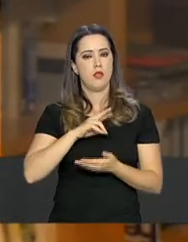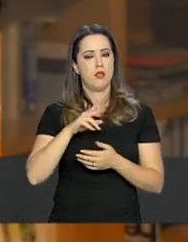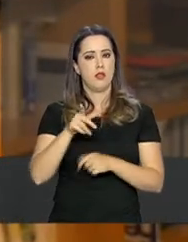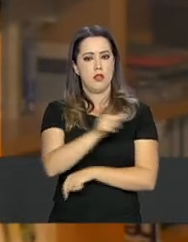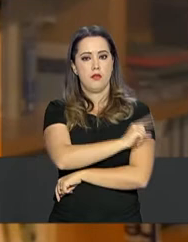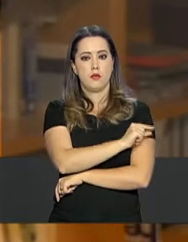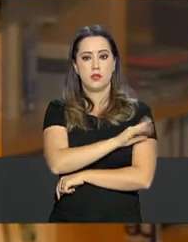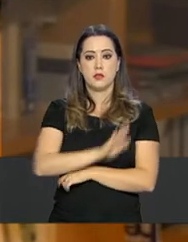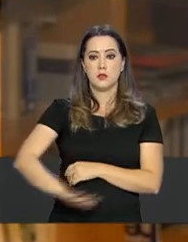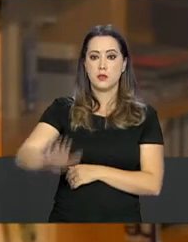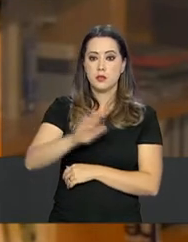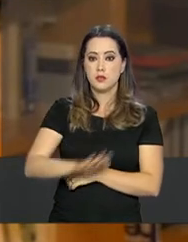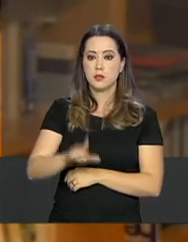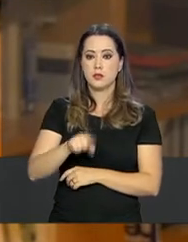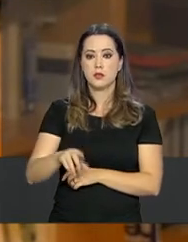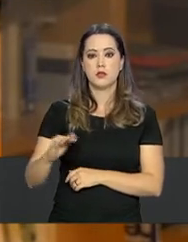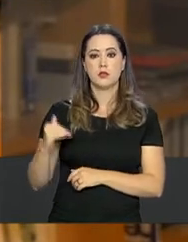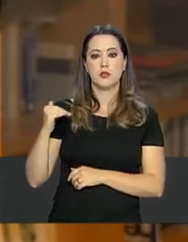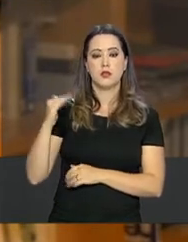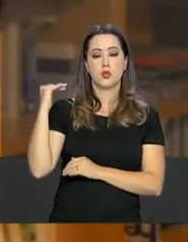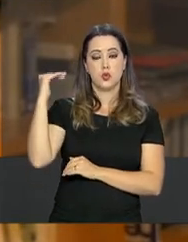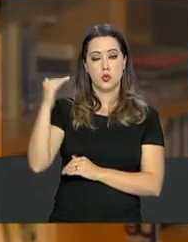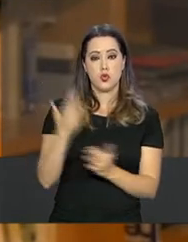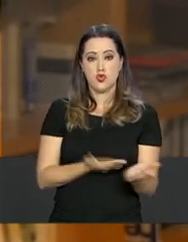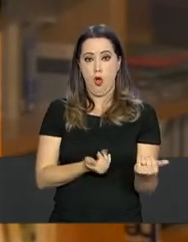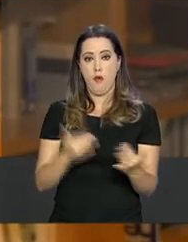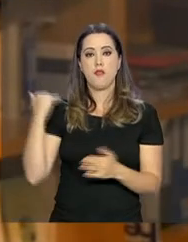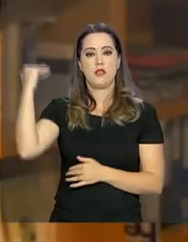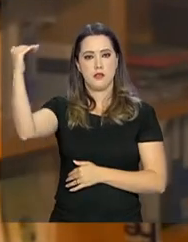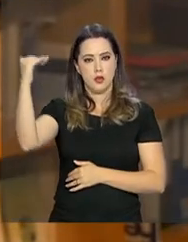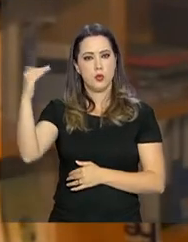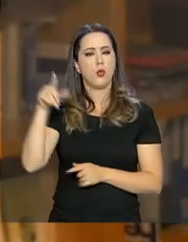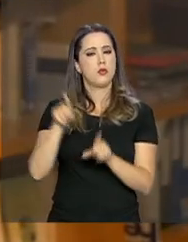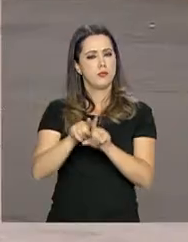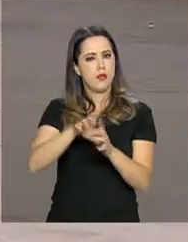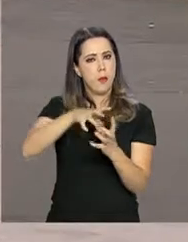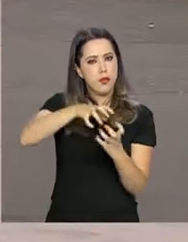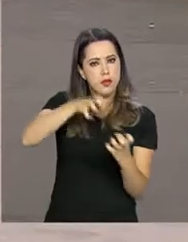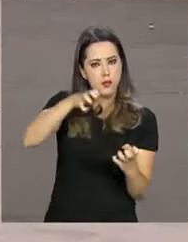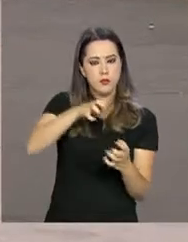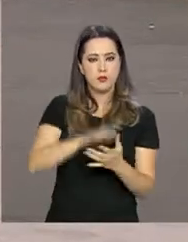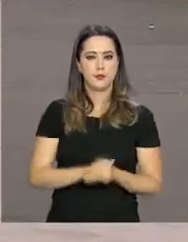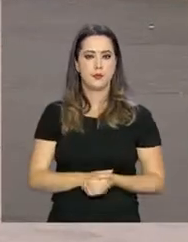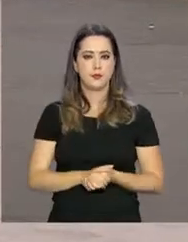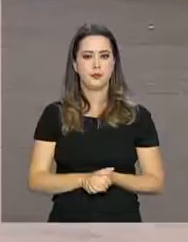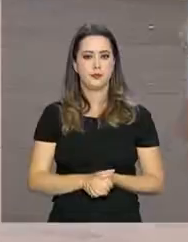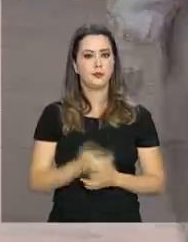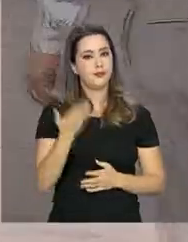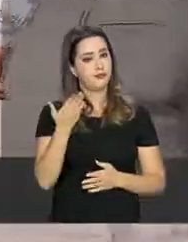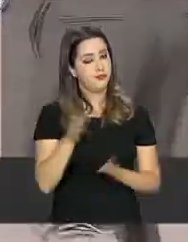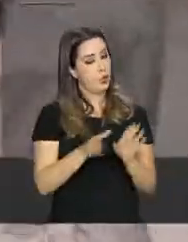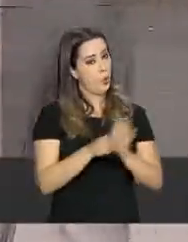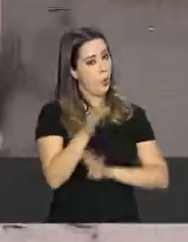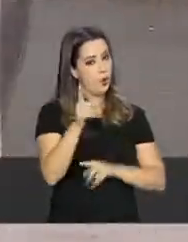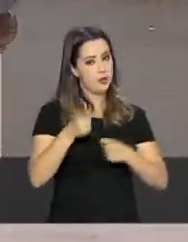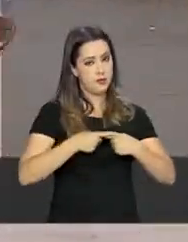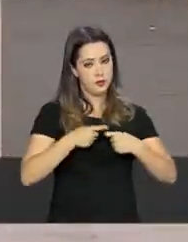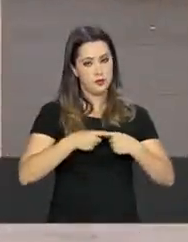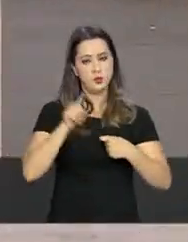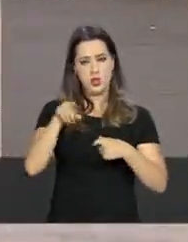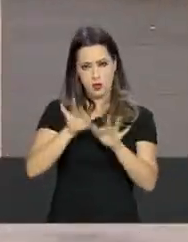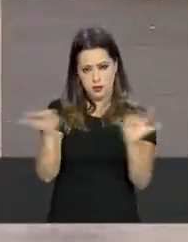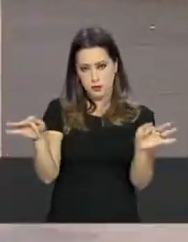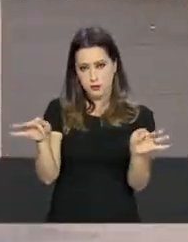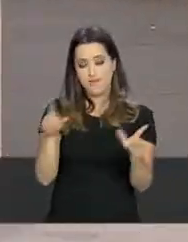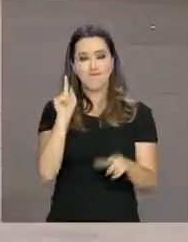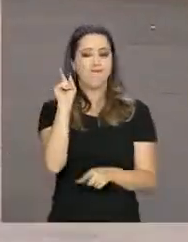vacinas para crianças, adolescentes, adultos e idosos. O conselho do médico Drauzio Varella parece simples,